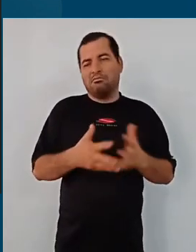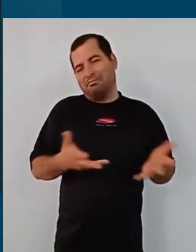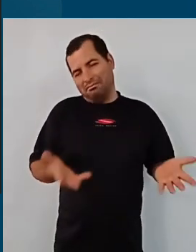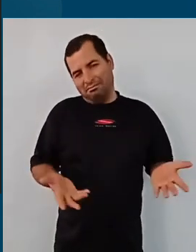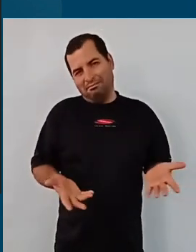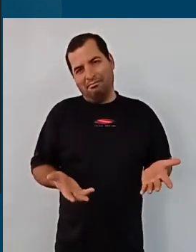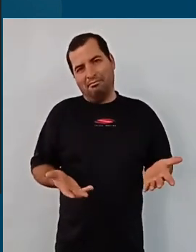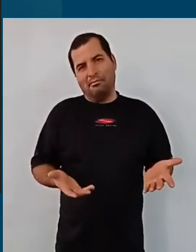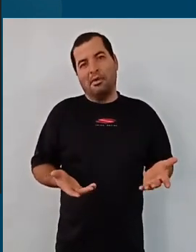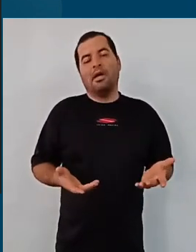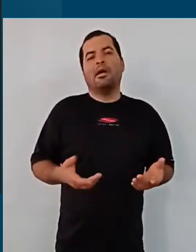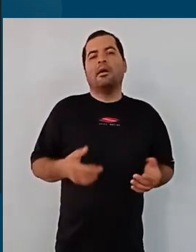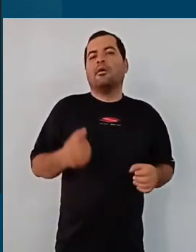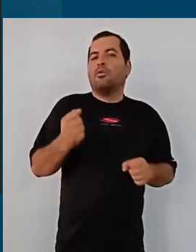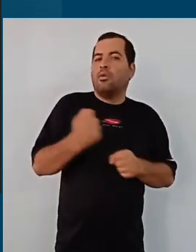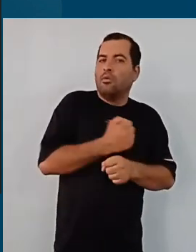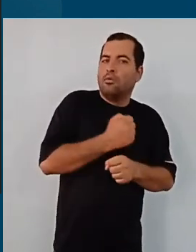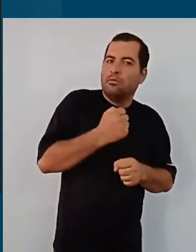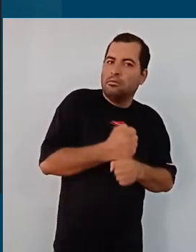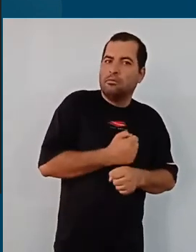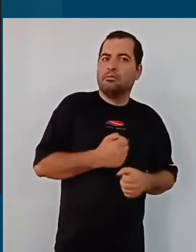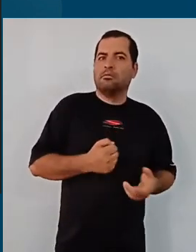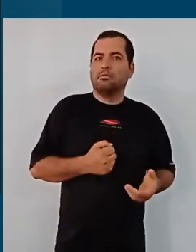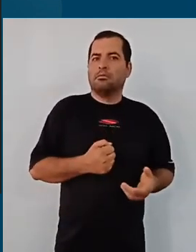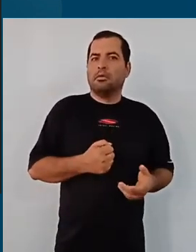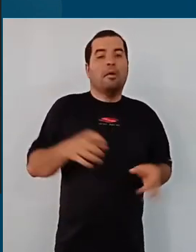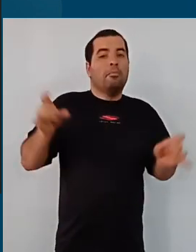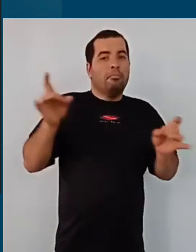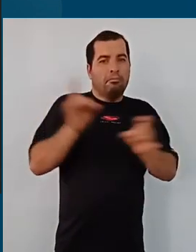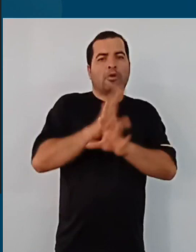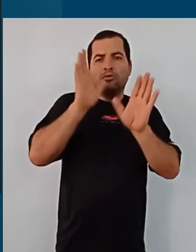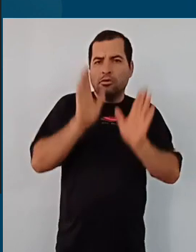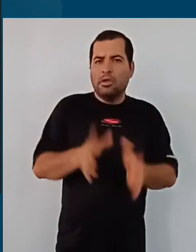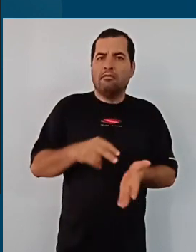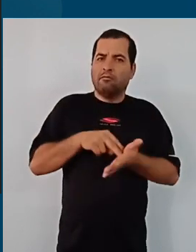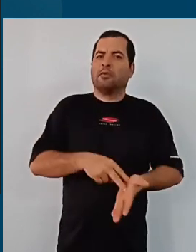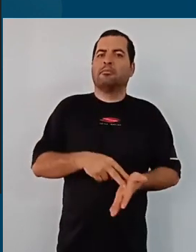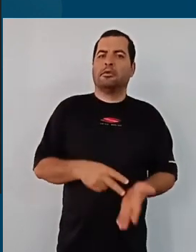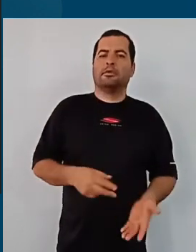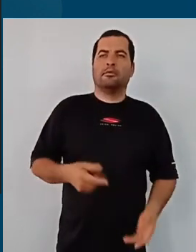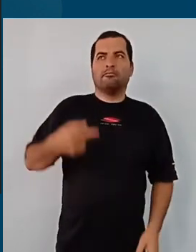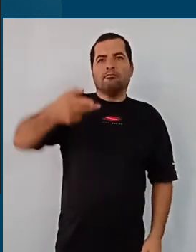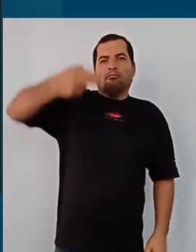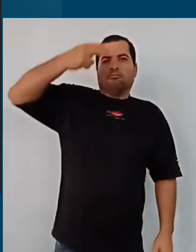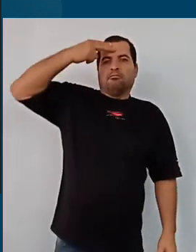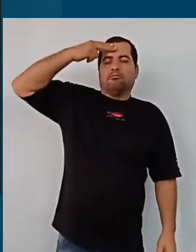Esse esquema é construído, mas chega um momento em que ele se estabiliza, ele se sustenta.